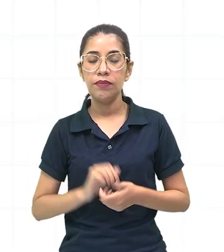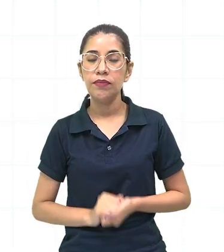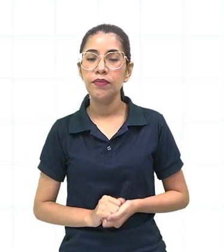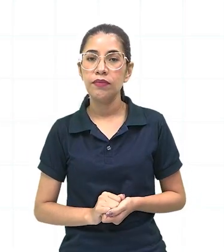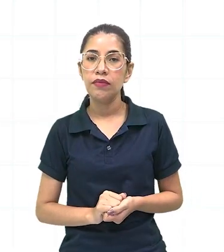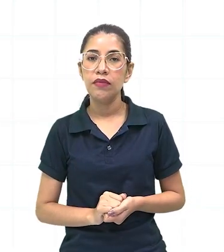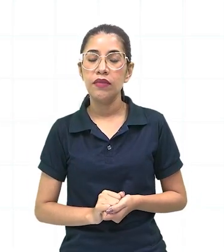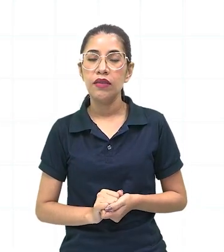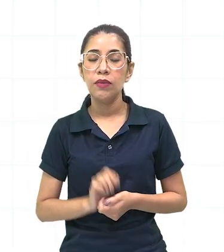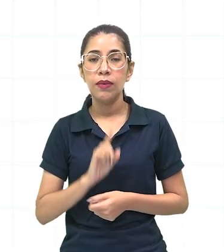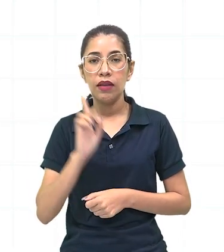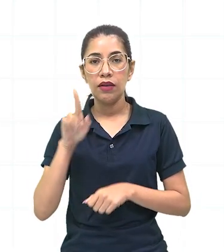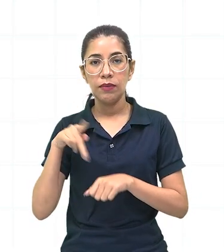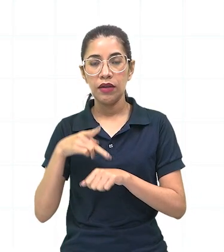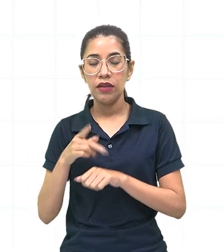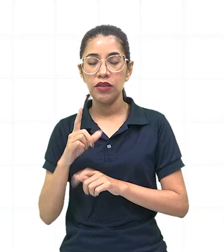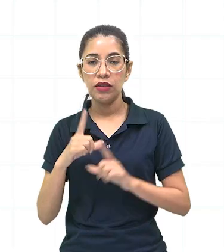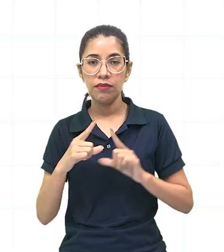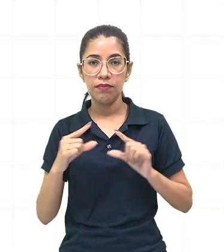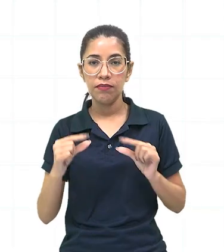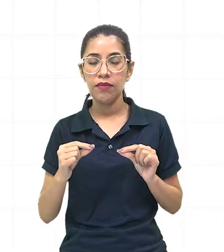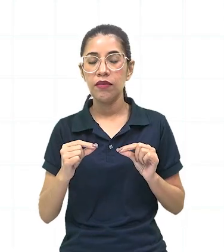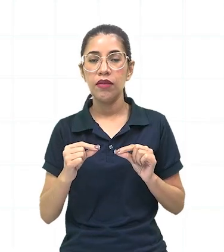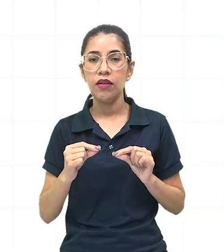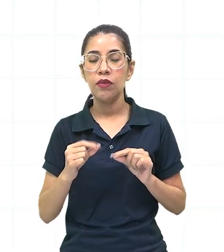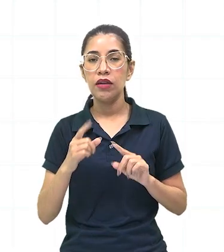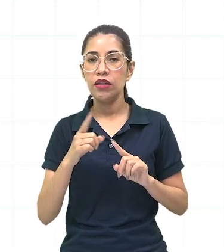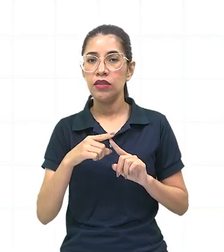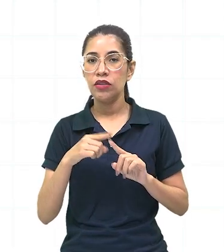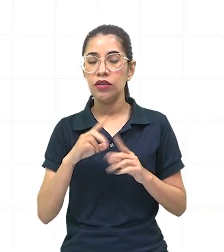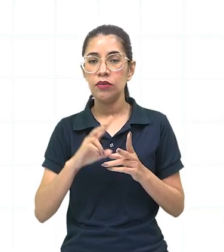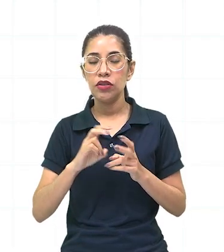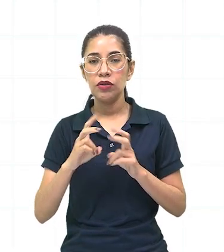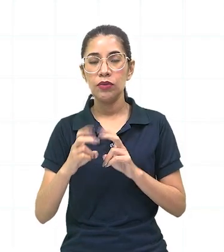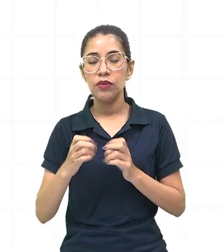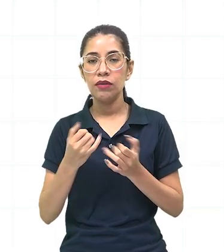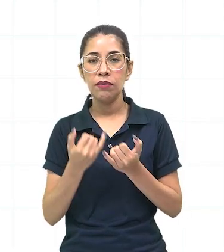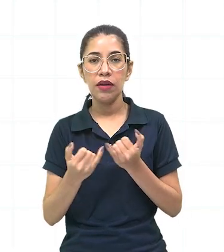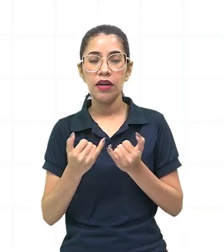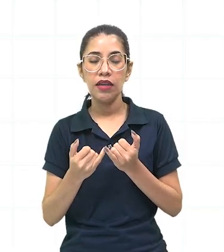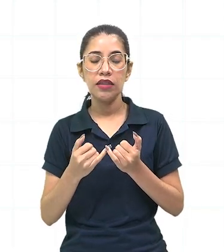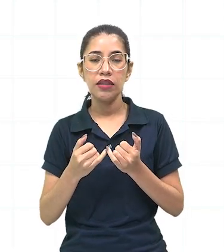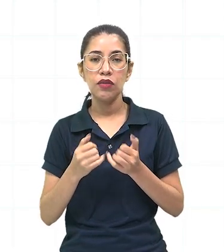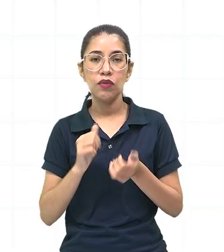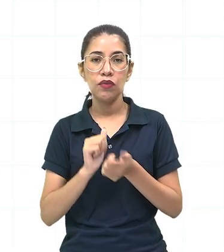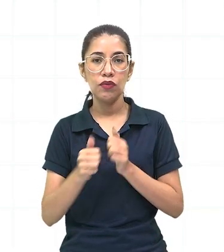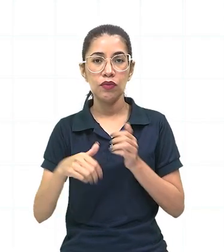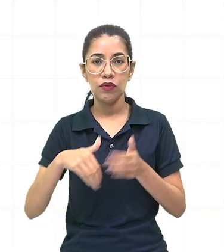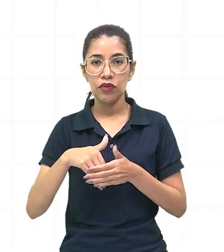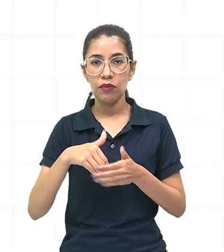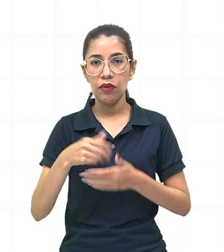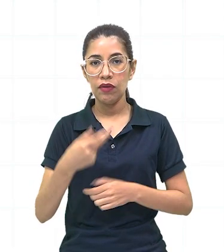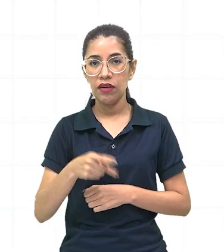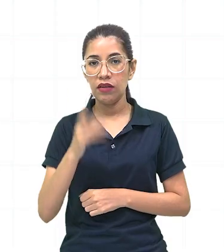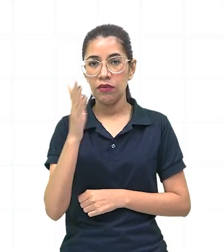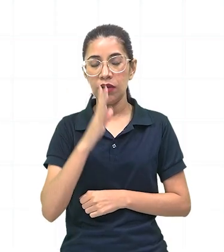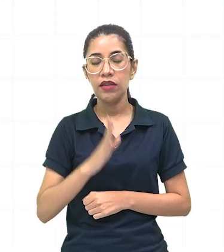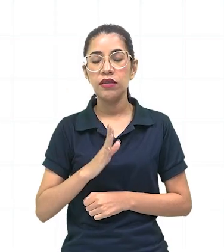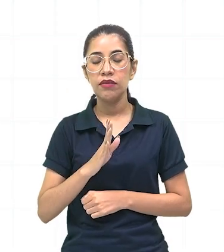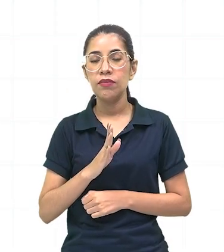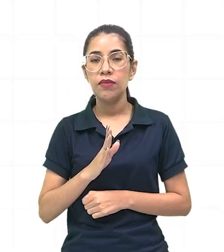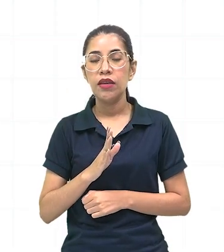O sumô lá no Japão é parecido com o futebol aqui no Brasil. O pessoal